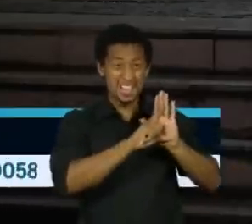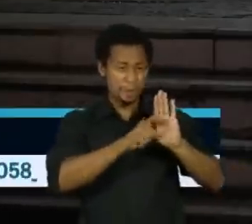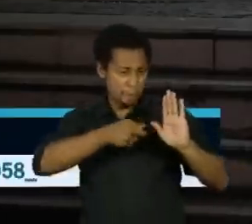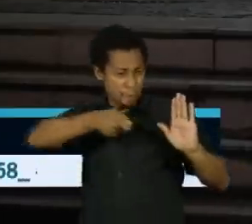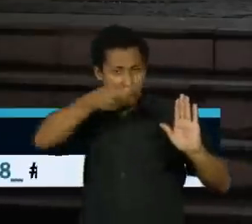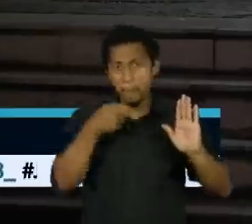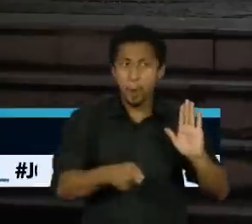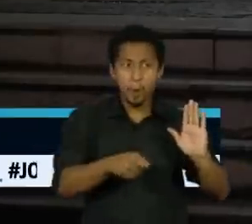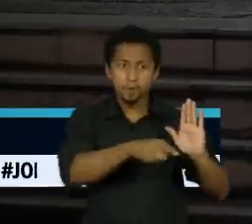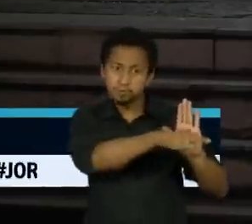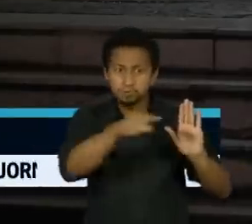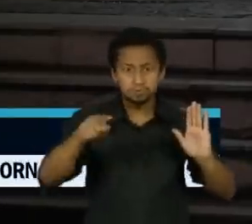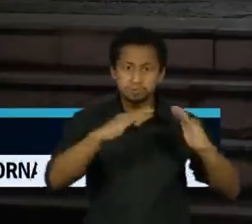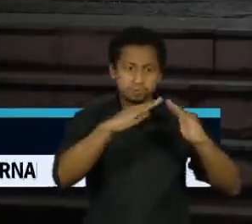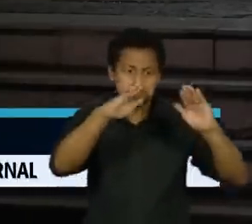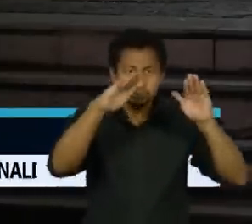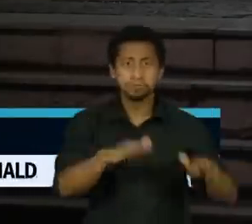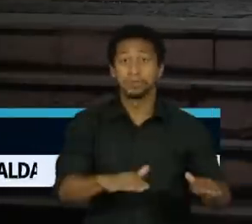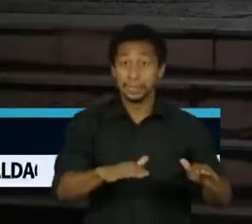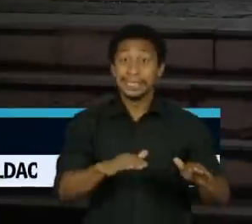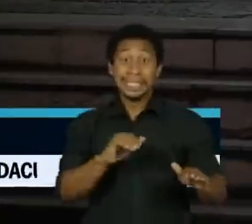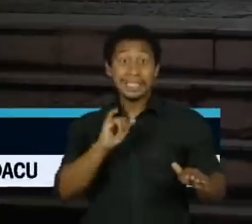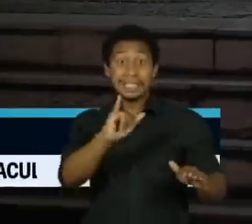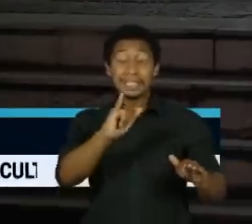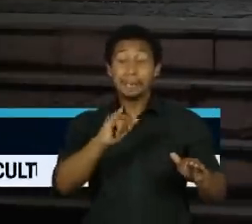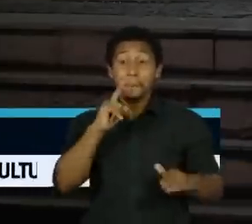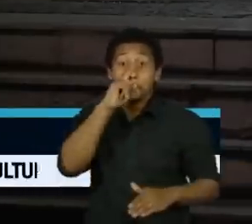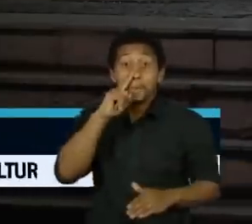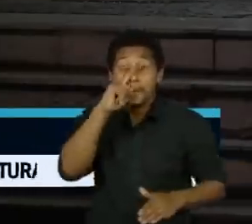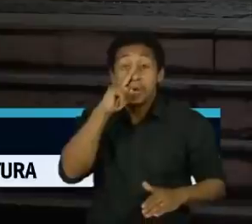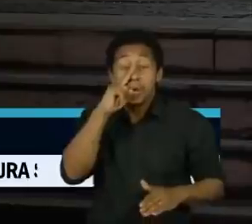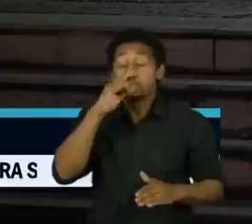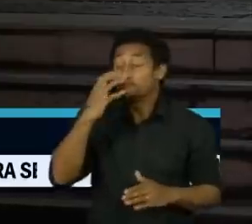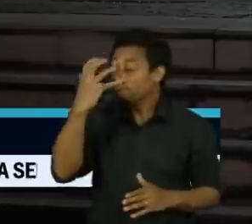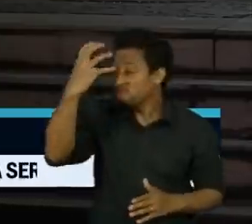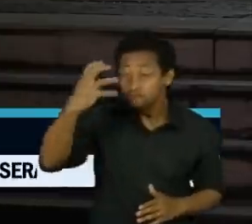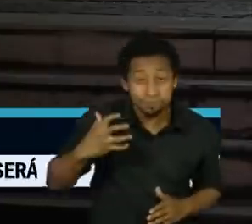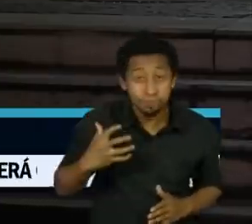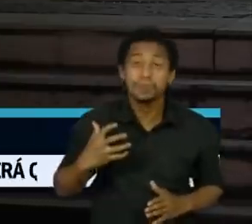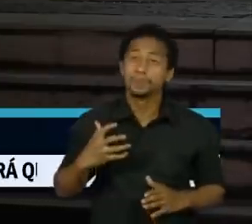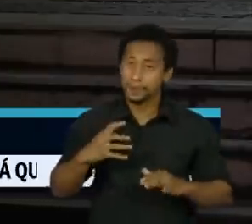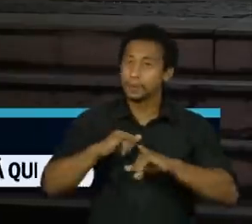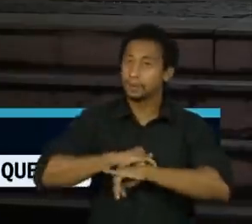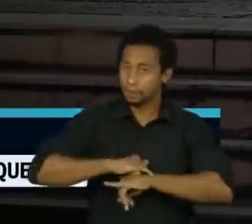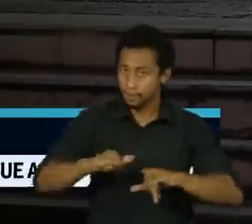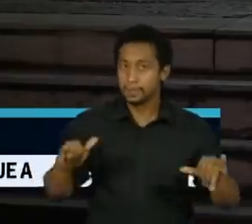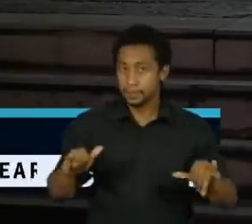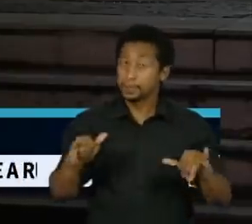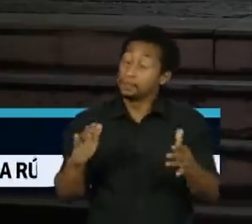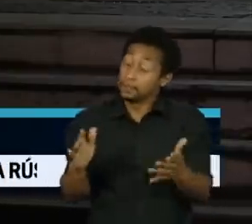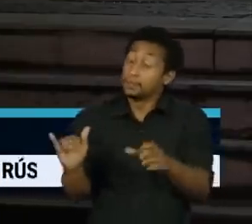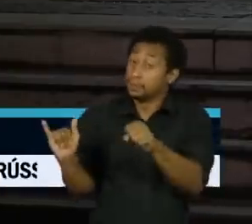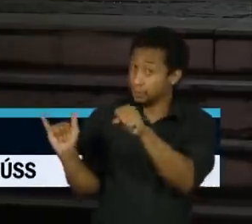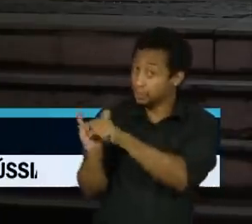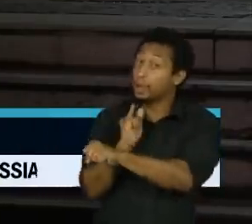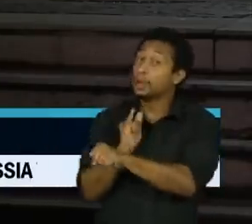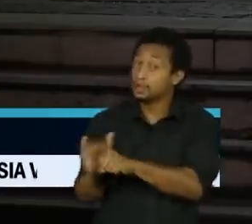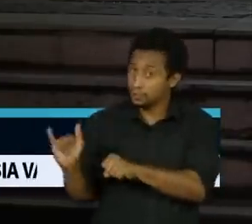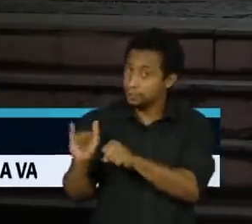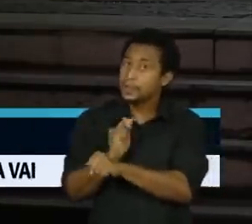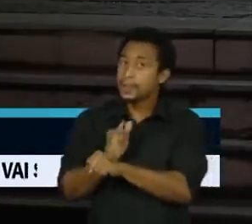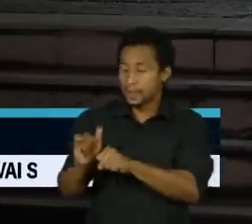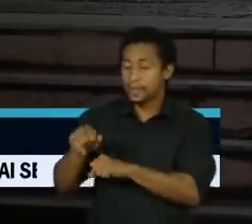uma ameaça à soberania nacional. Caso a decisão seja confirmada, pode ser uma estratégia do Kremlin para